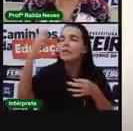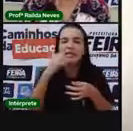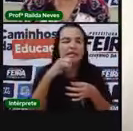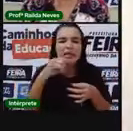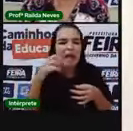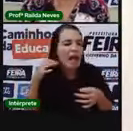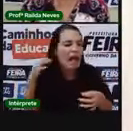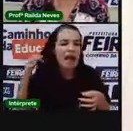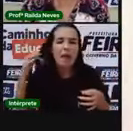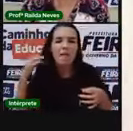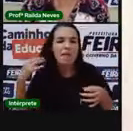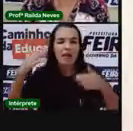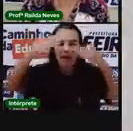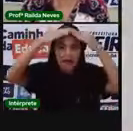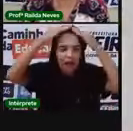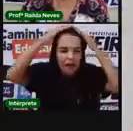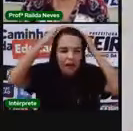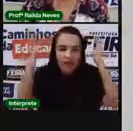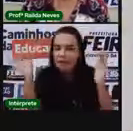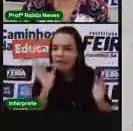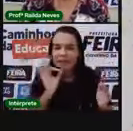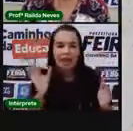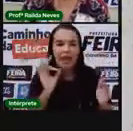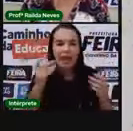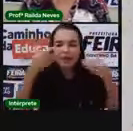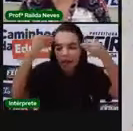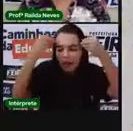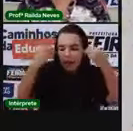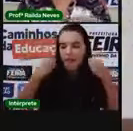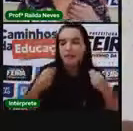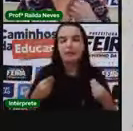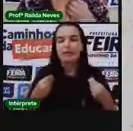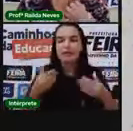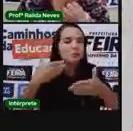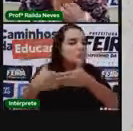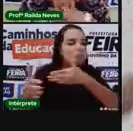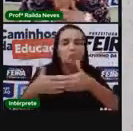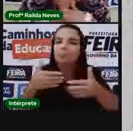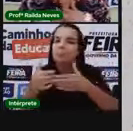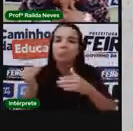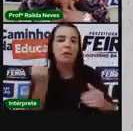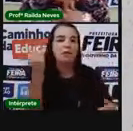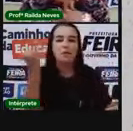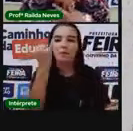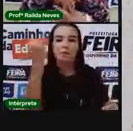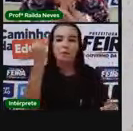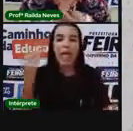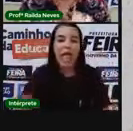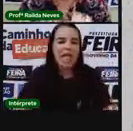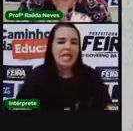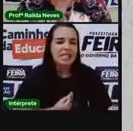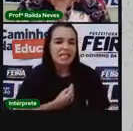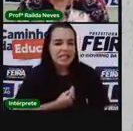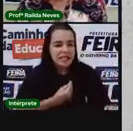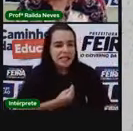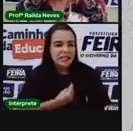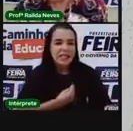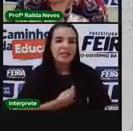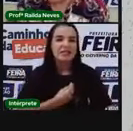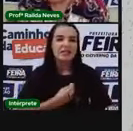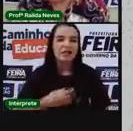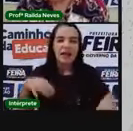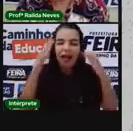raspada, não tem. Resisto à memória dos homens que parece